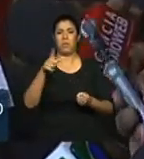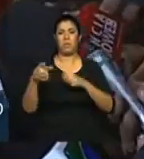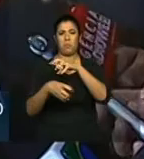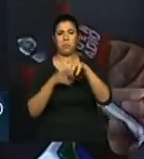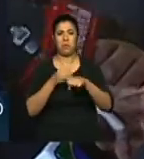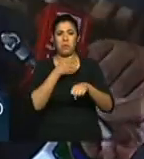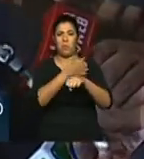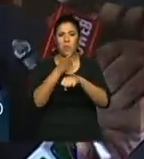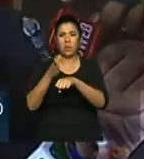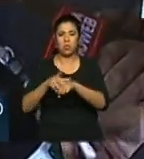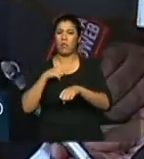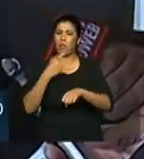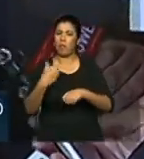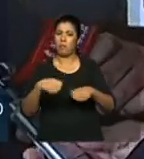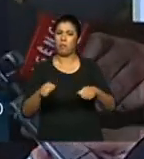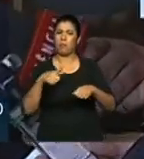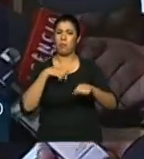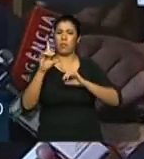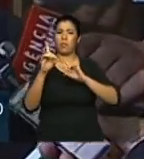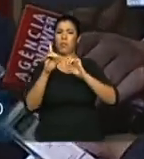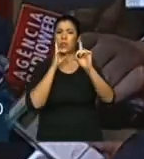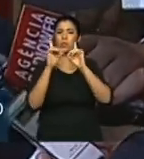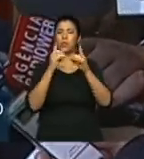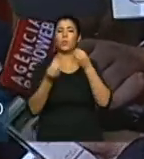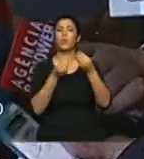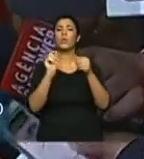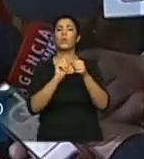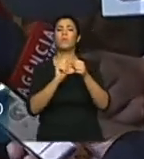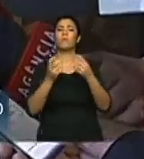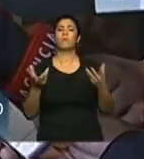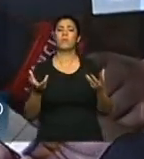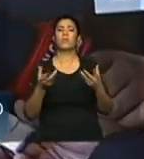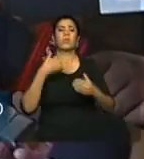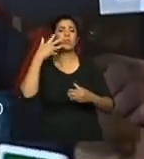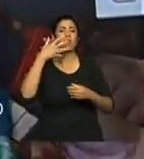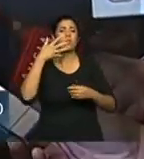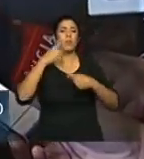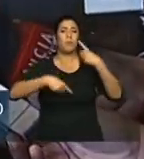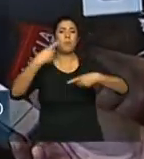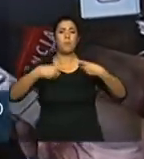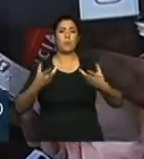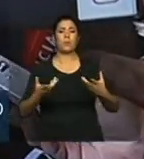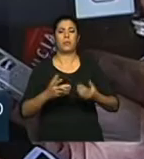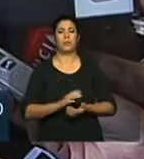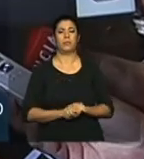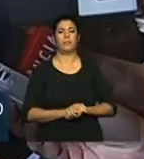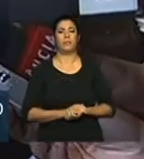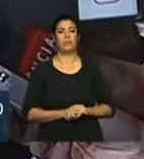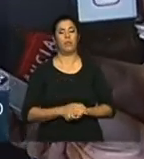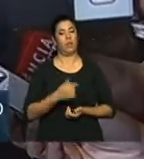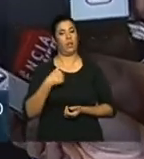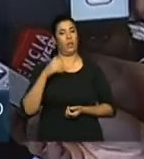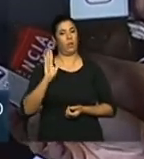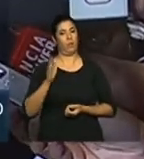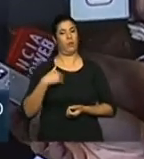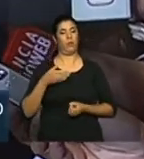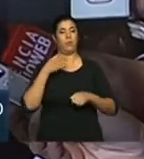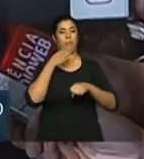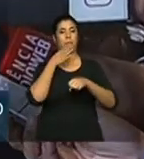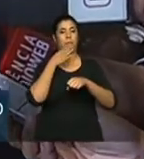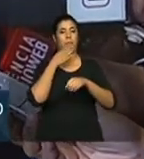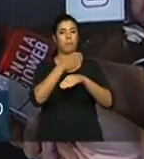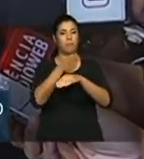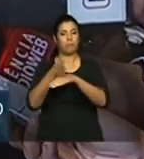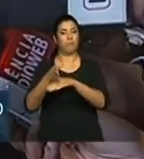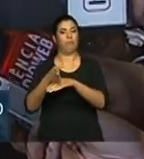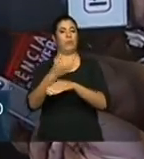disse que vai dialogar com eles. Como é que o senhor acha que vai ser essa política do governo? Ora, eu participo de um governo